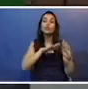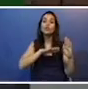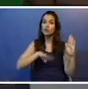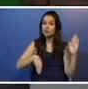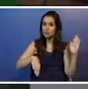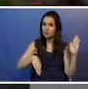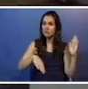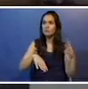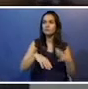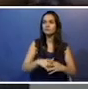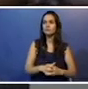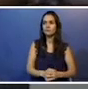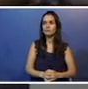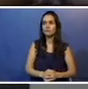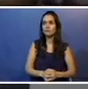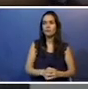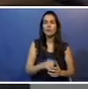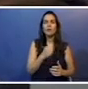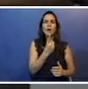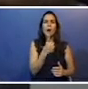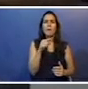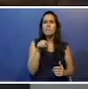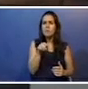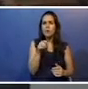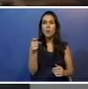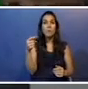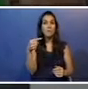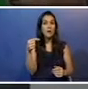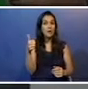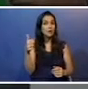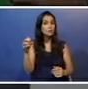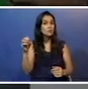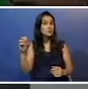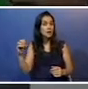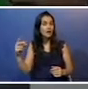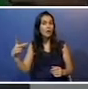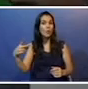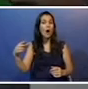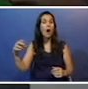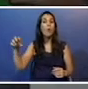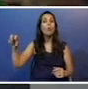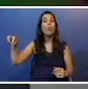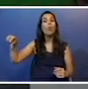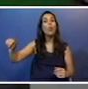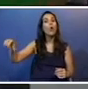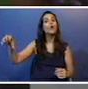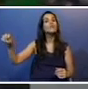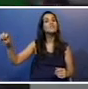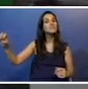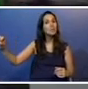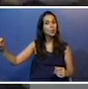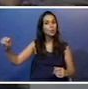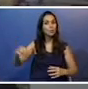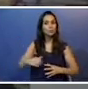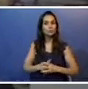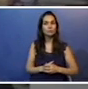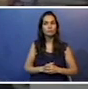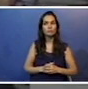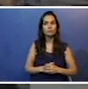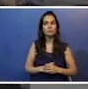ou seja, tirar. 1000 menos 100 igual a 900.